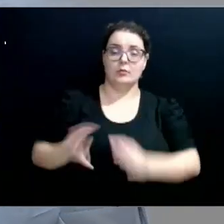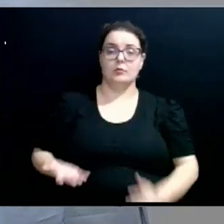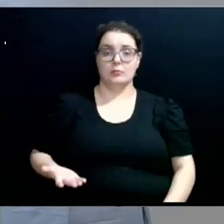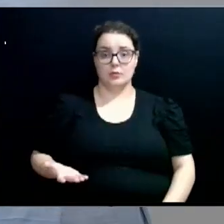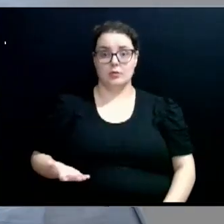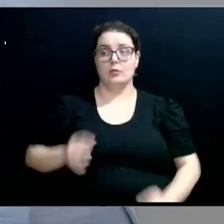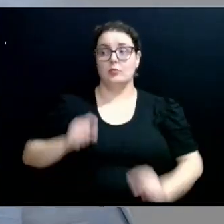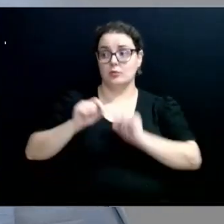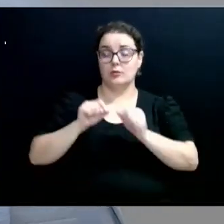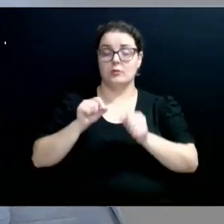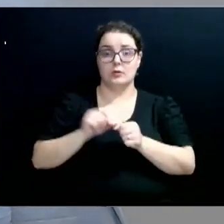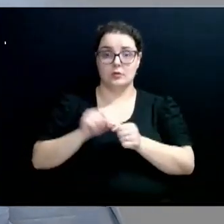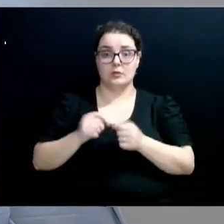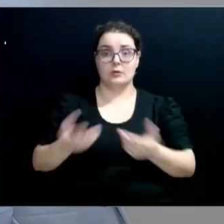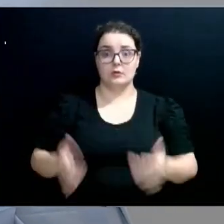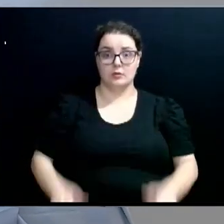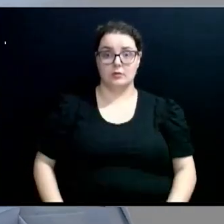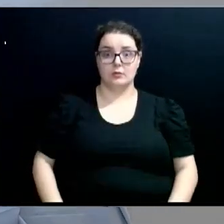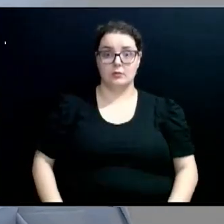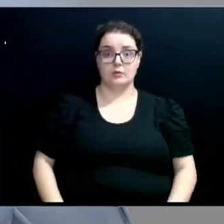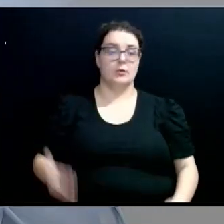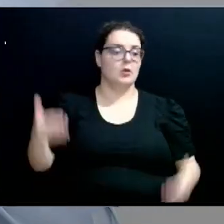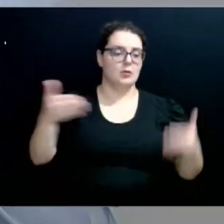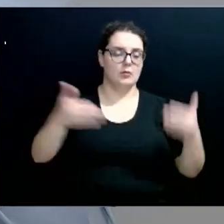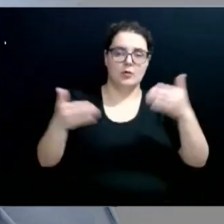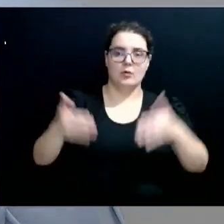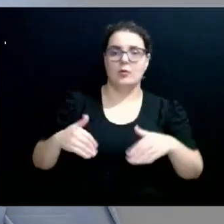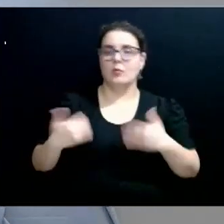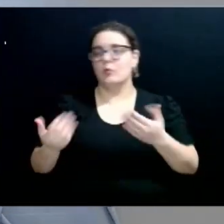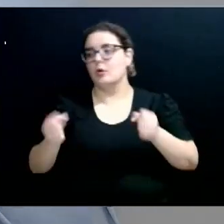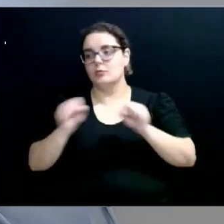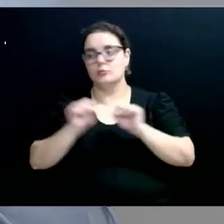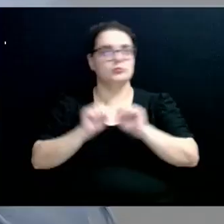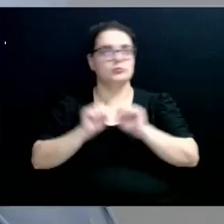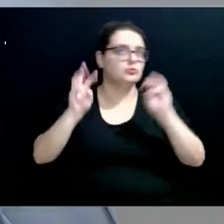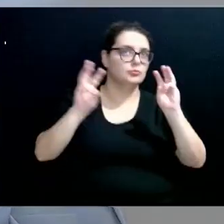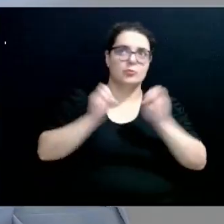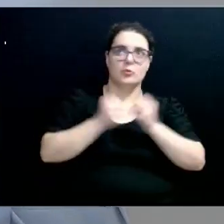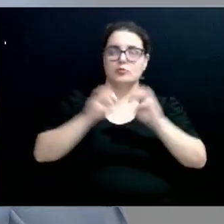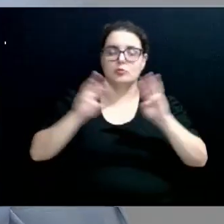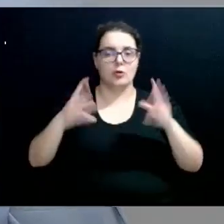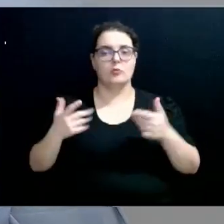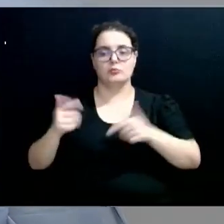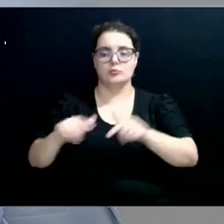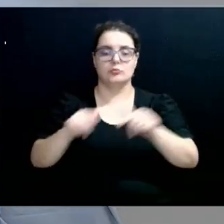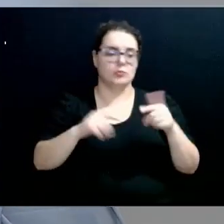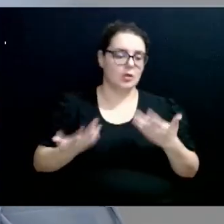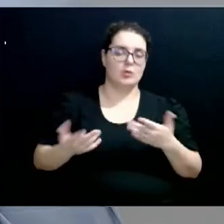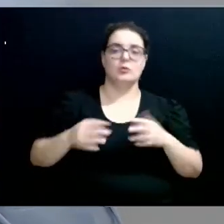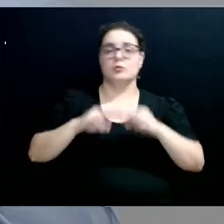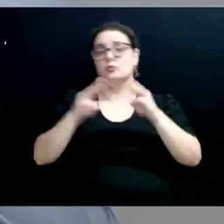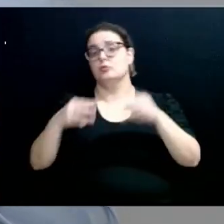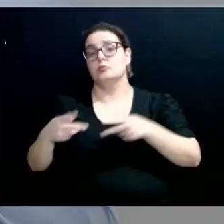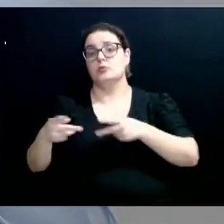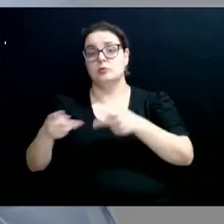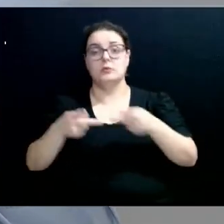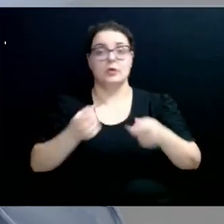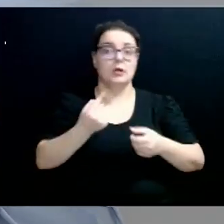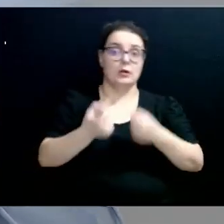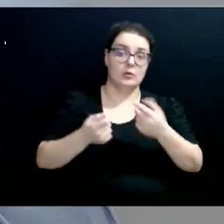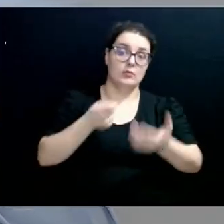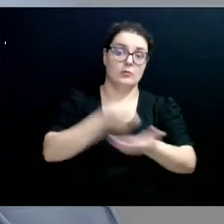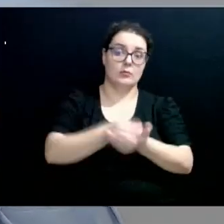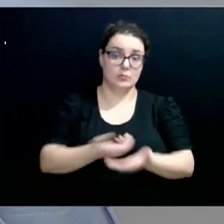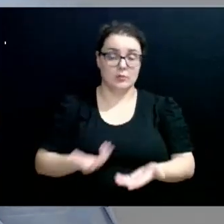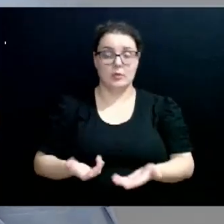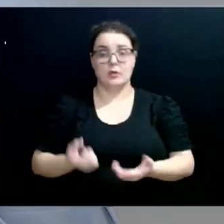pessoas organizem, portanto, o que vão fazer. Quais são as participações, quais são os shows, eventualmente quais são os lugares, os museus,